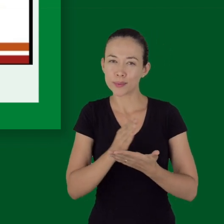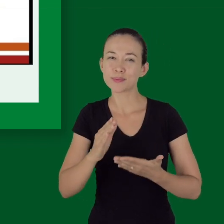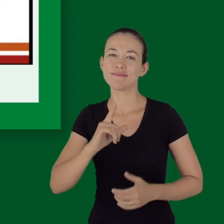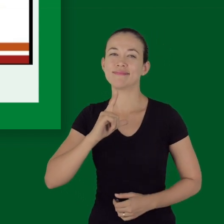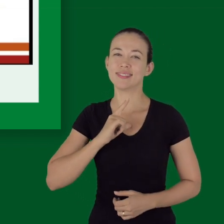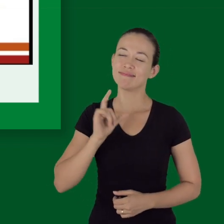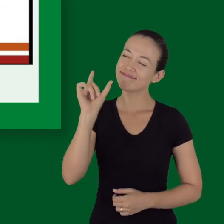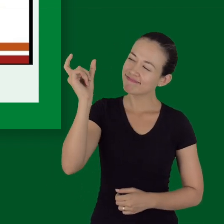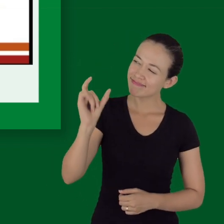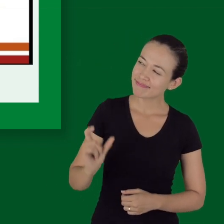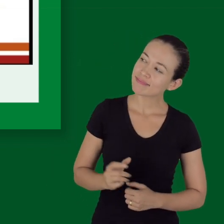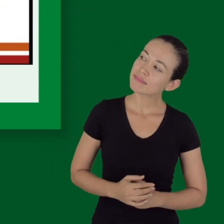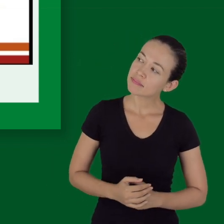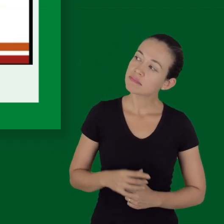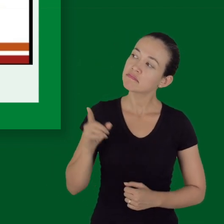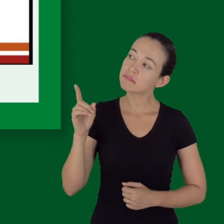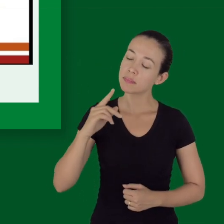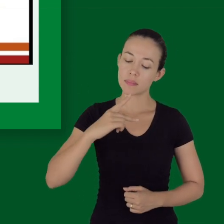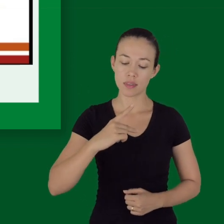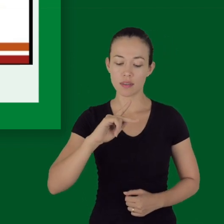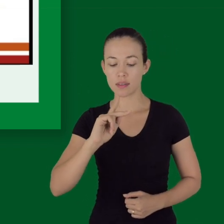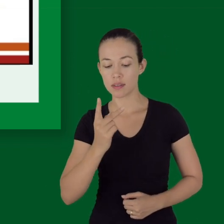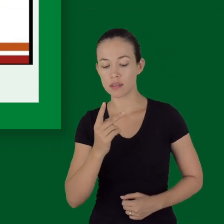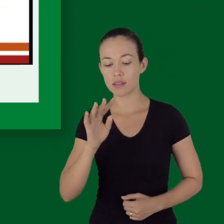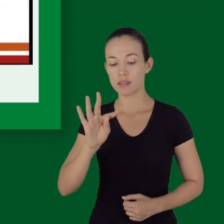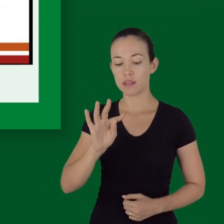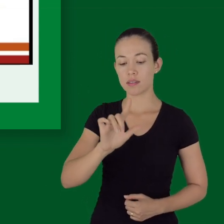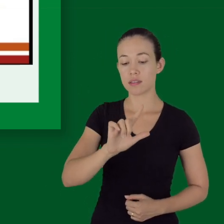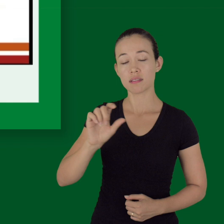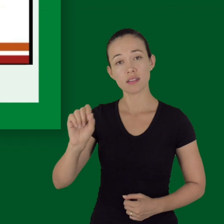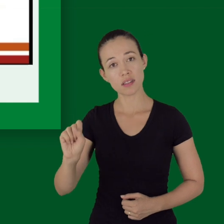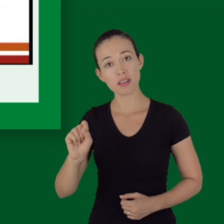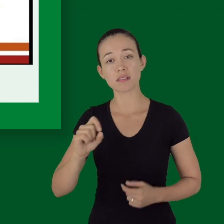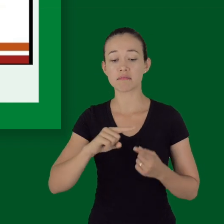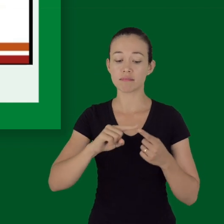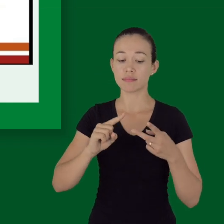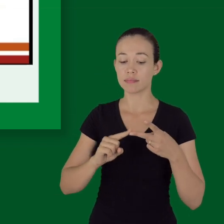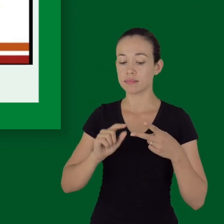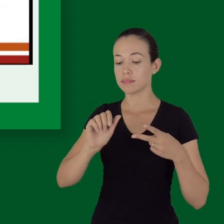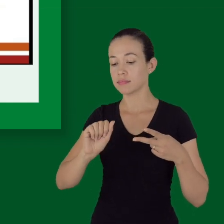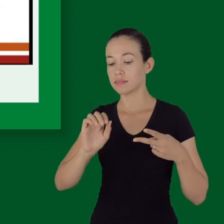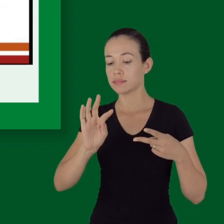aí que a gente se apoia, principalmente os guidelines, né, os principais algoritmos